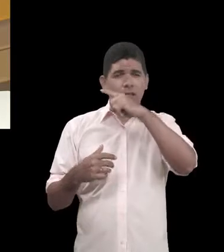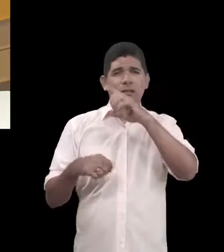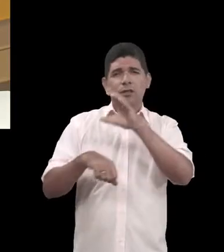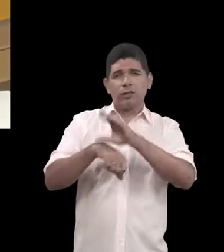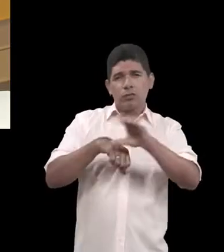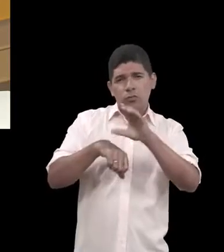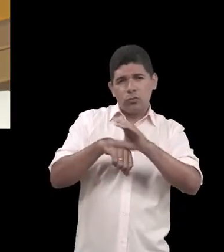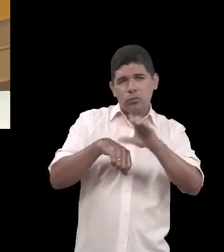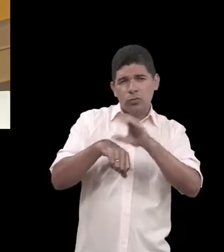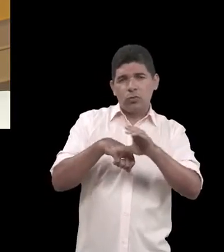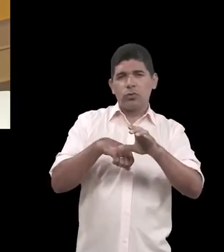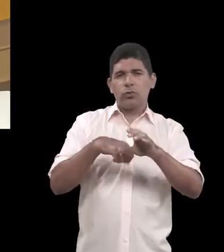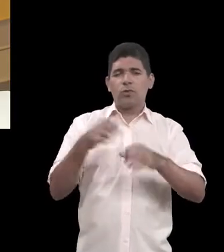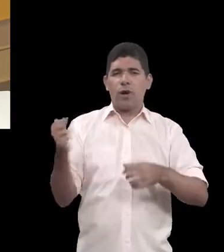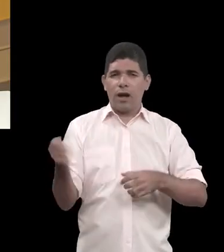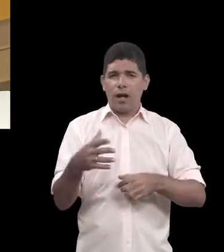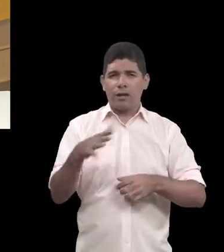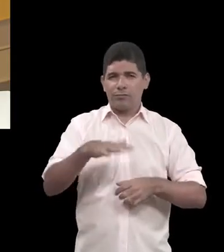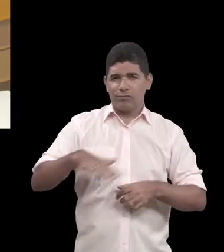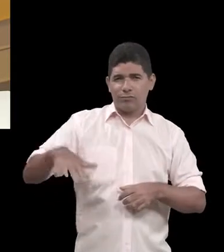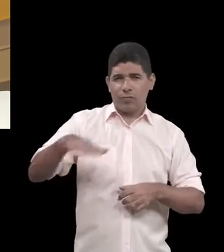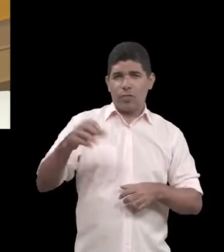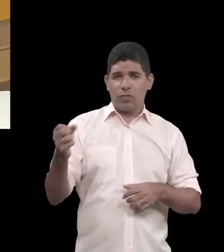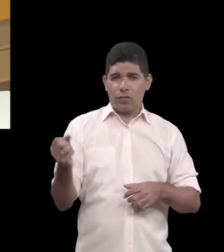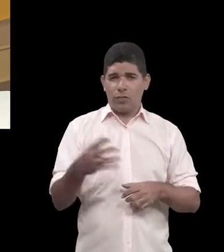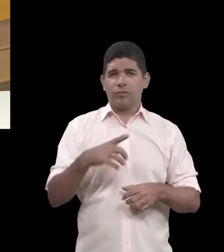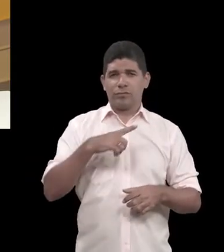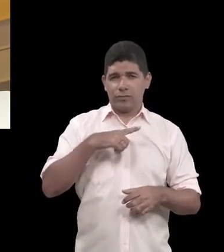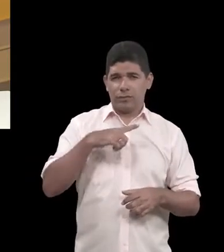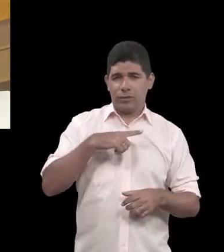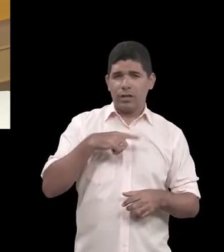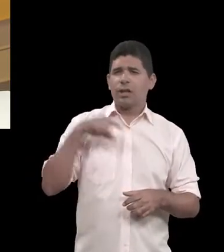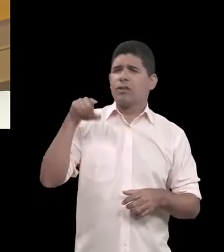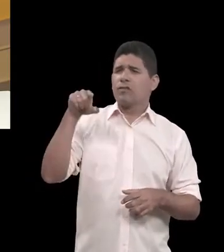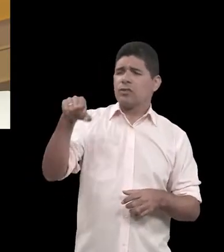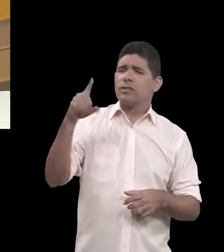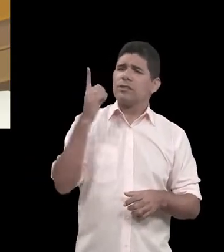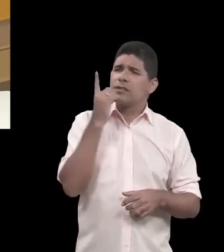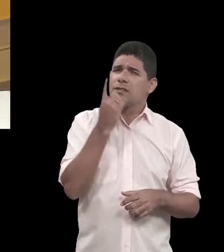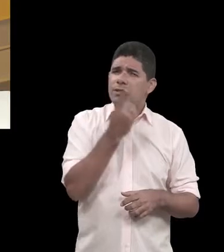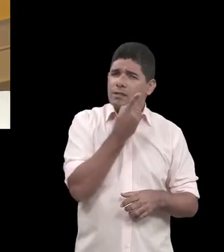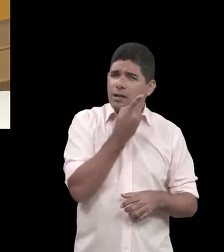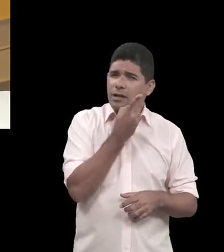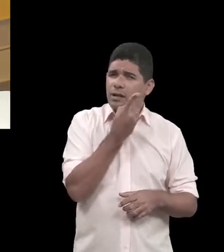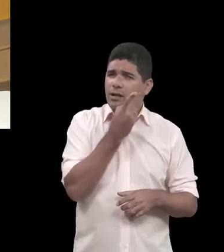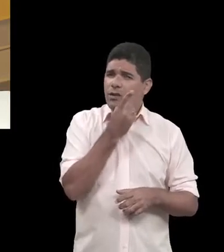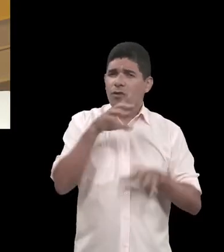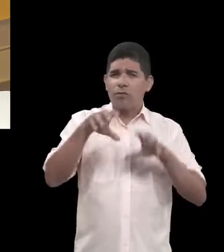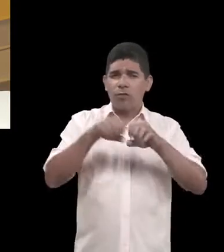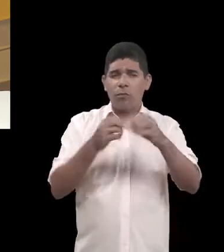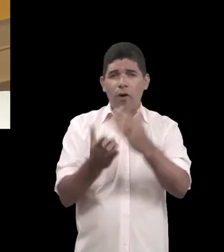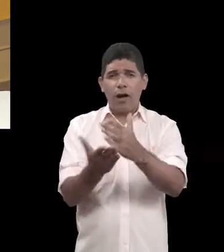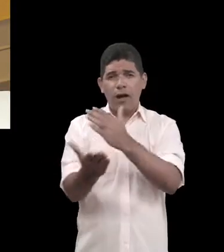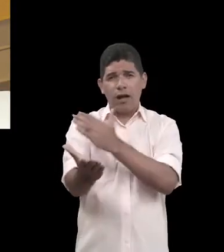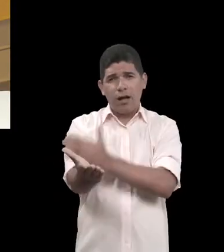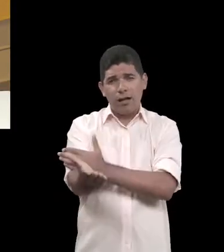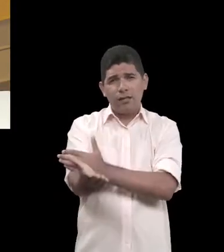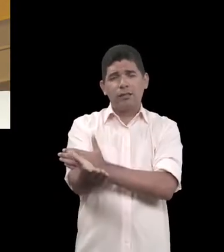podia deixar de fazer essa pergunta, né? Em relação afinal de contas, você se formou antes e o concurso vai dar certo? Como é que está